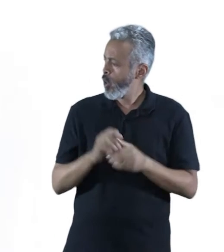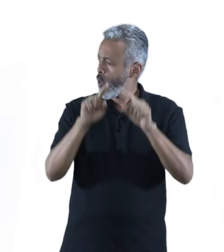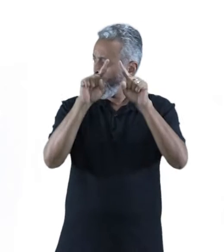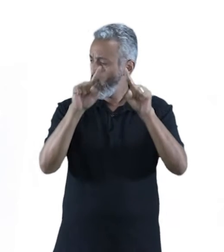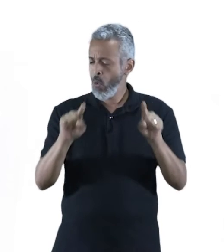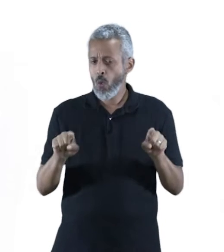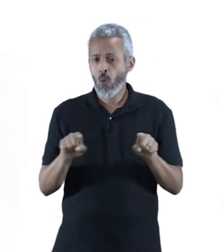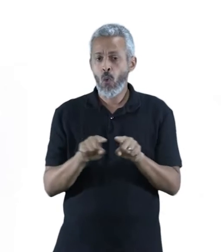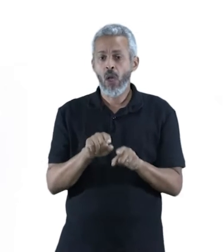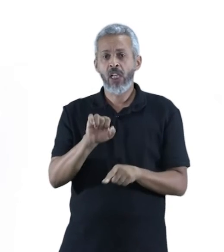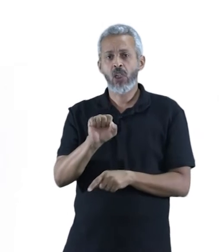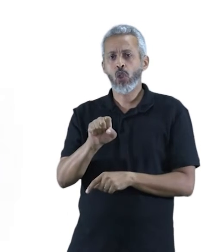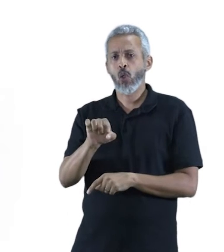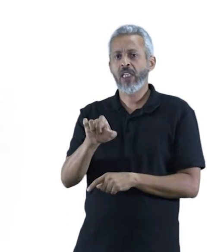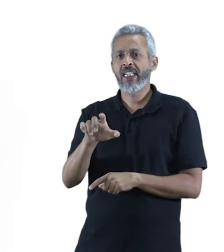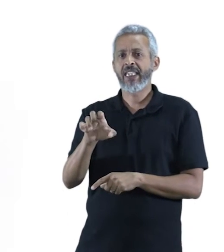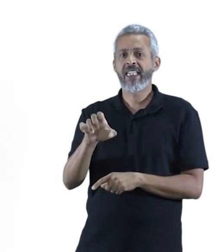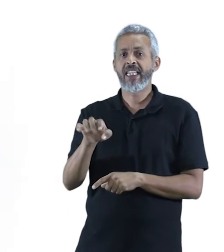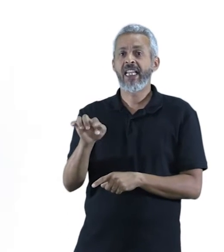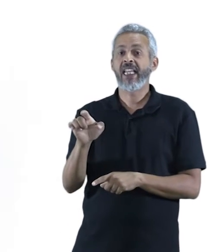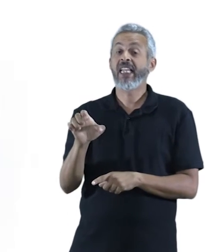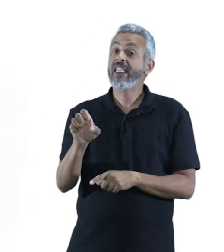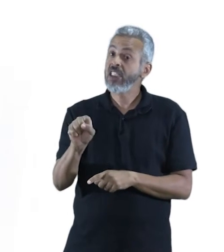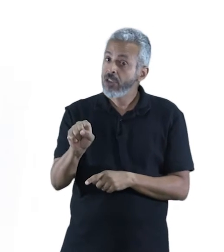vemos um triângulo isósceles.